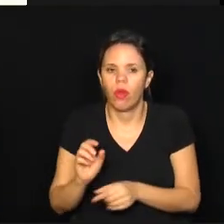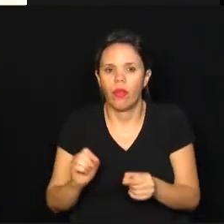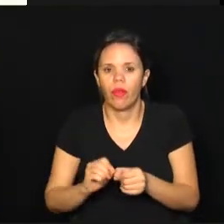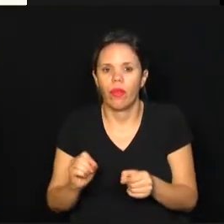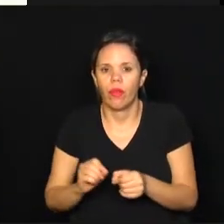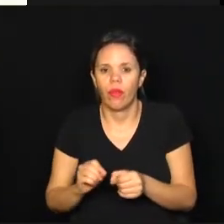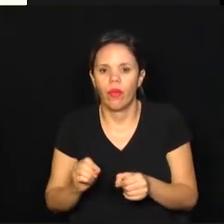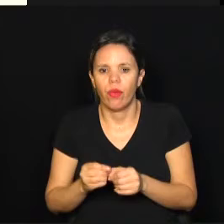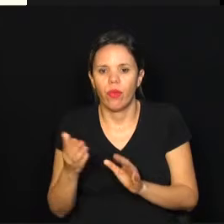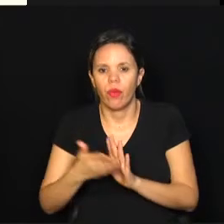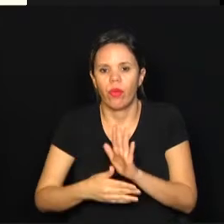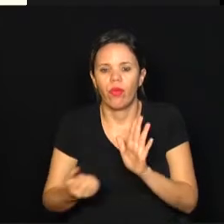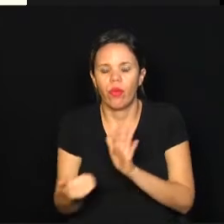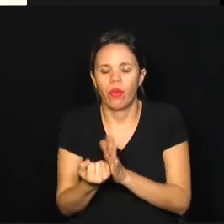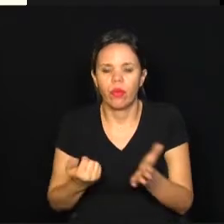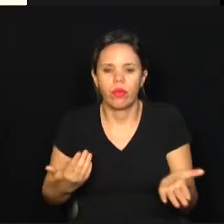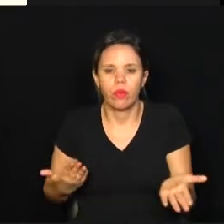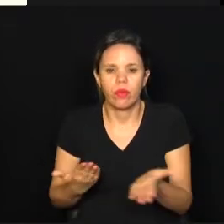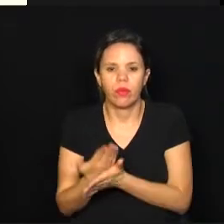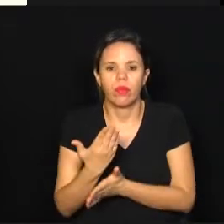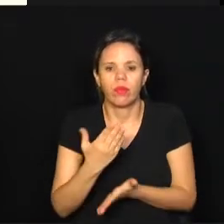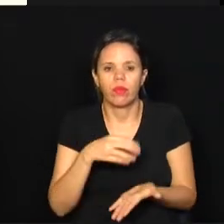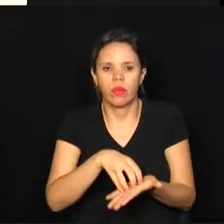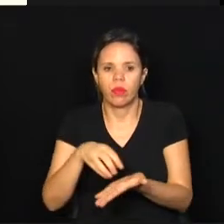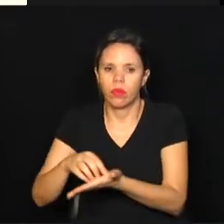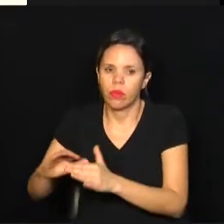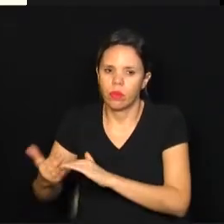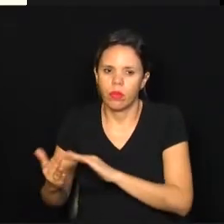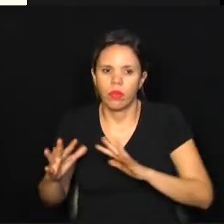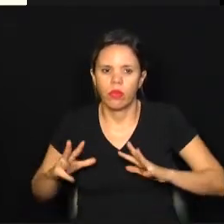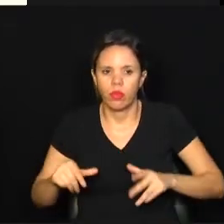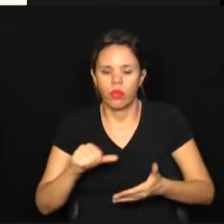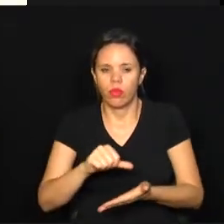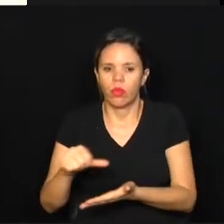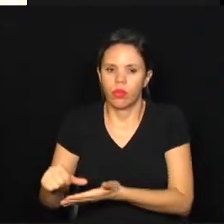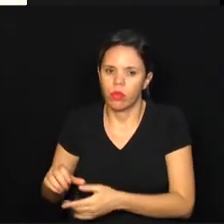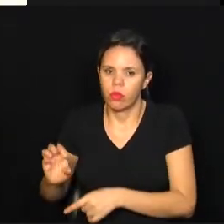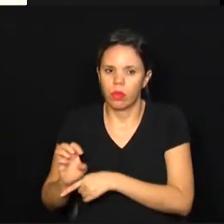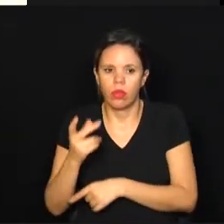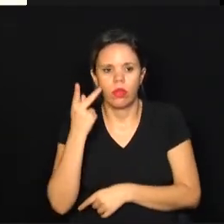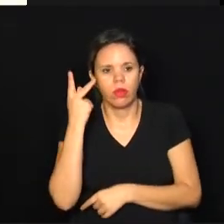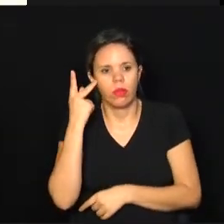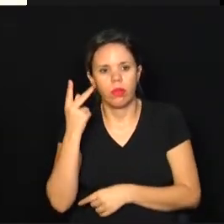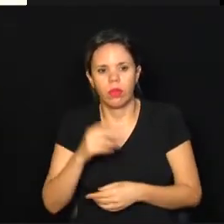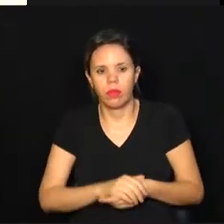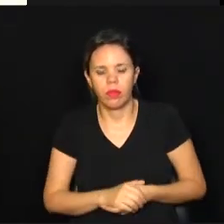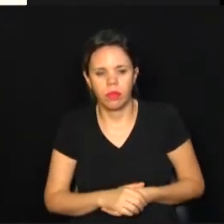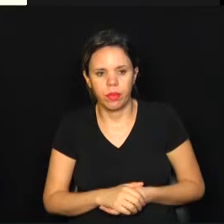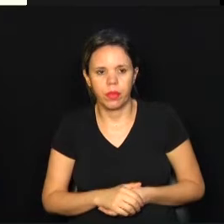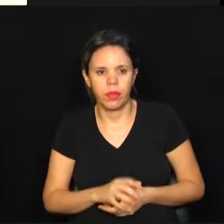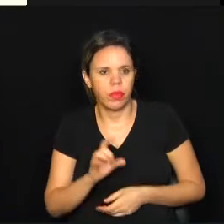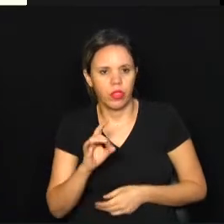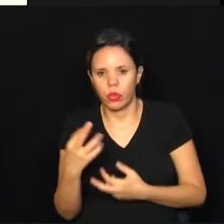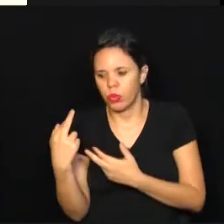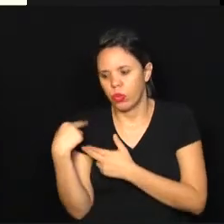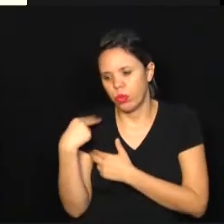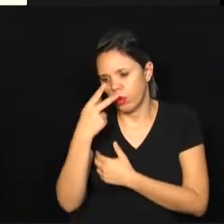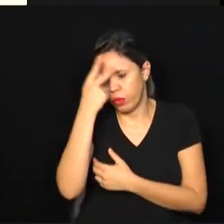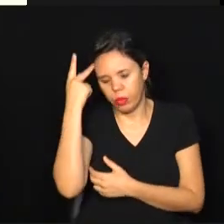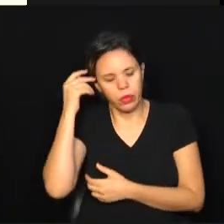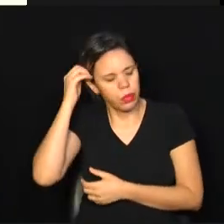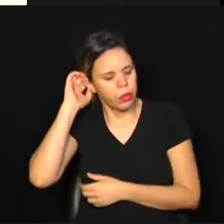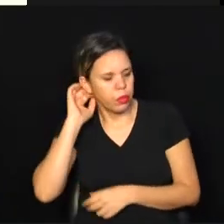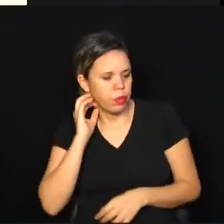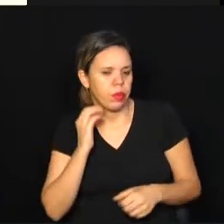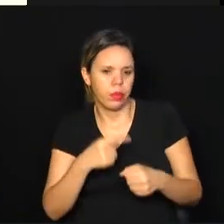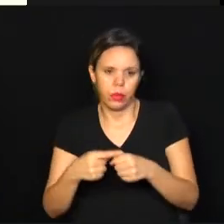a certificação e aprovação desses loteamentos no todo o território do estado de São Paulo. Então, não cabe só o município inovar